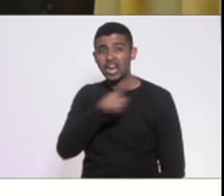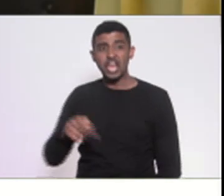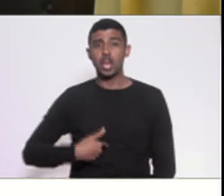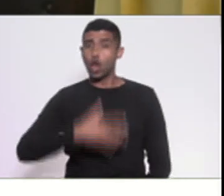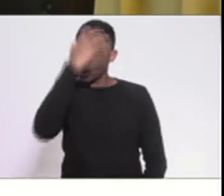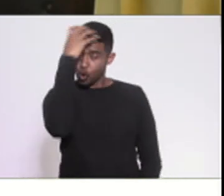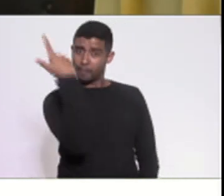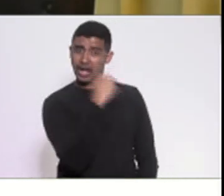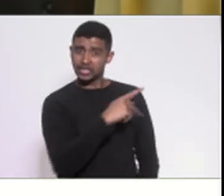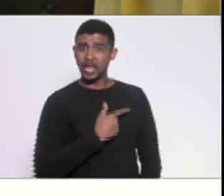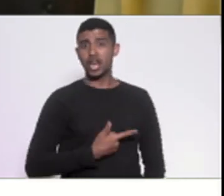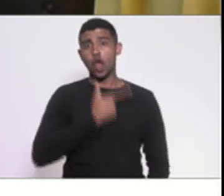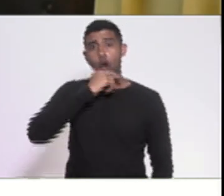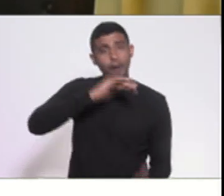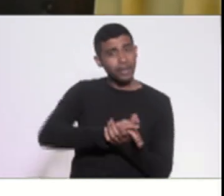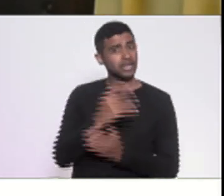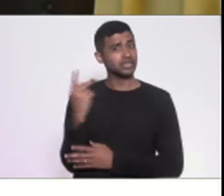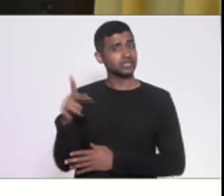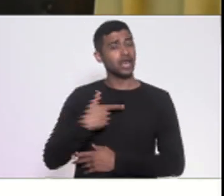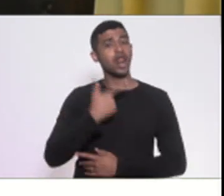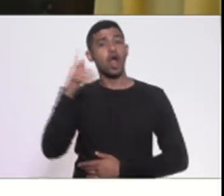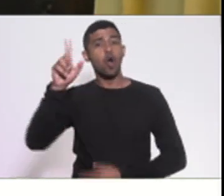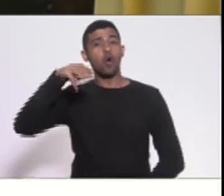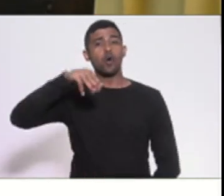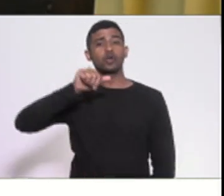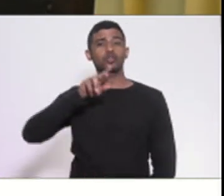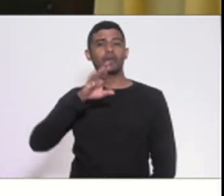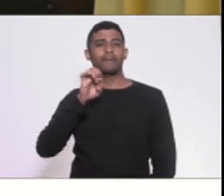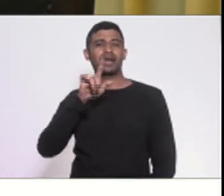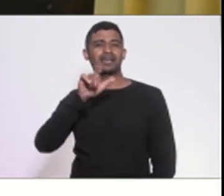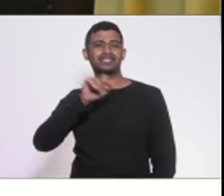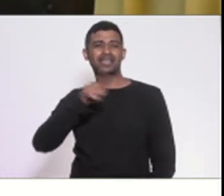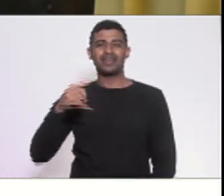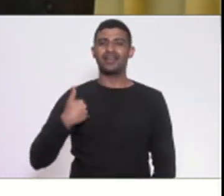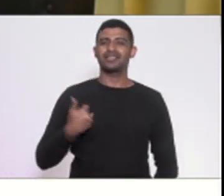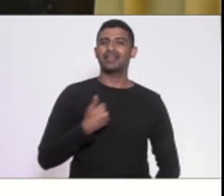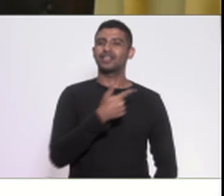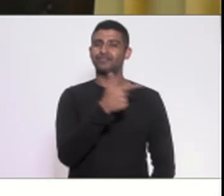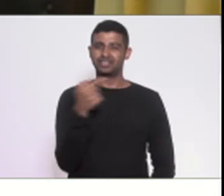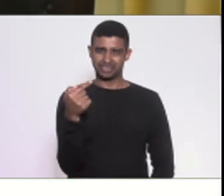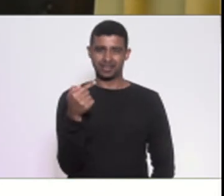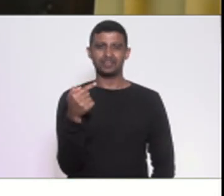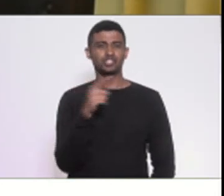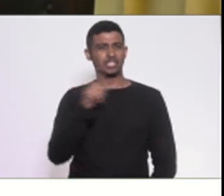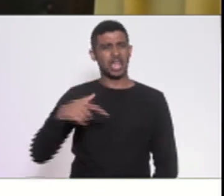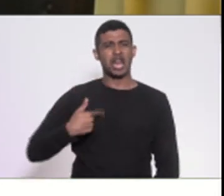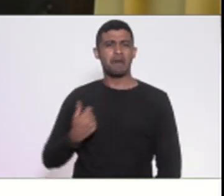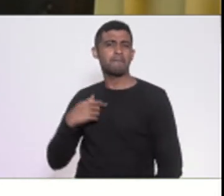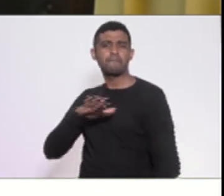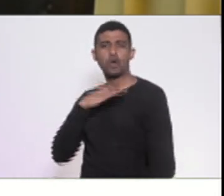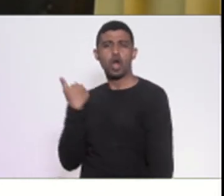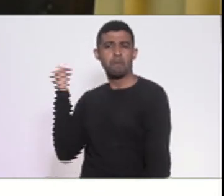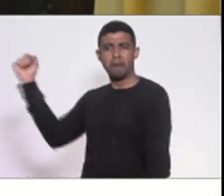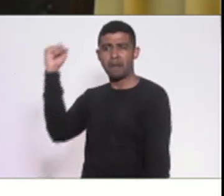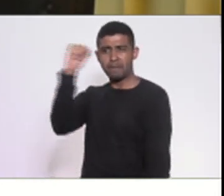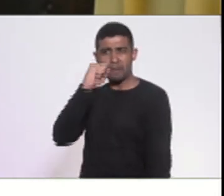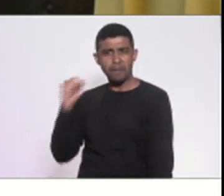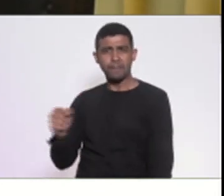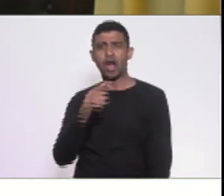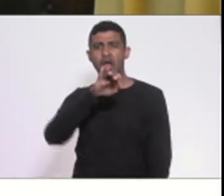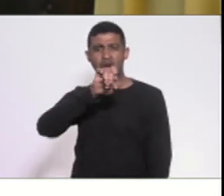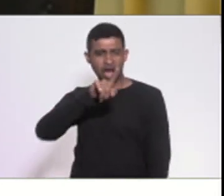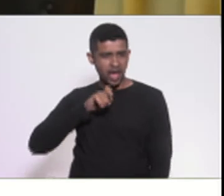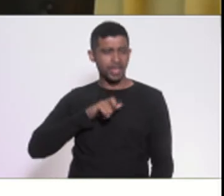crime. Outro caso foi o de Marcele Rodrigues da Silva, de 27 anos, morta a facadas pelo ex-marido,